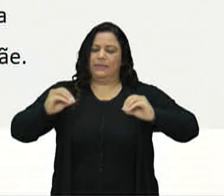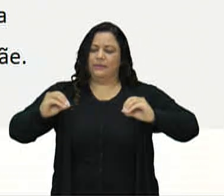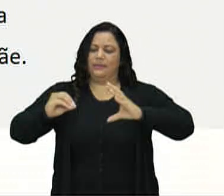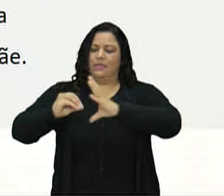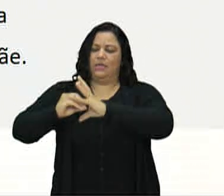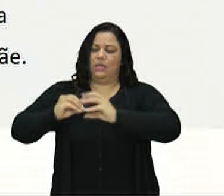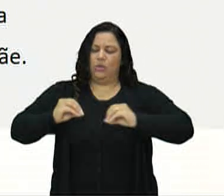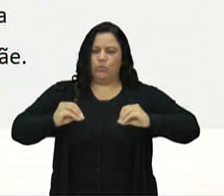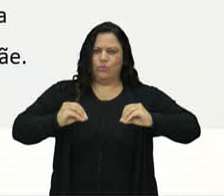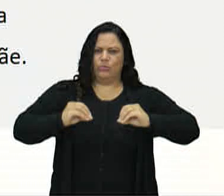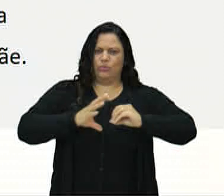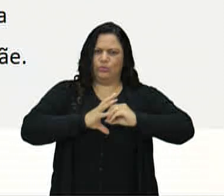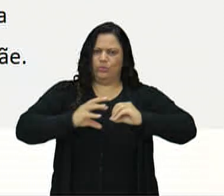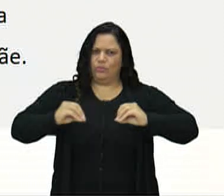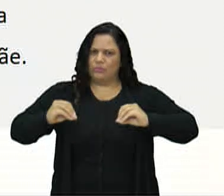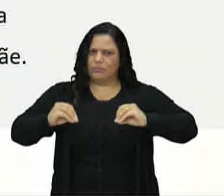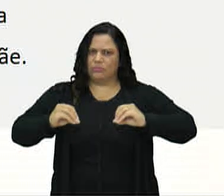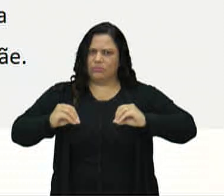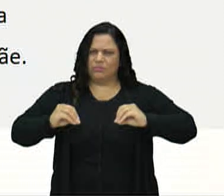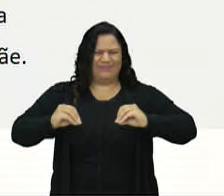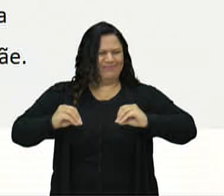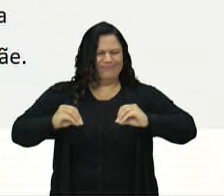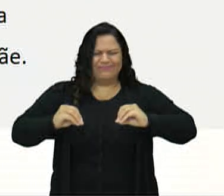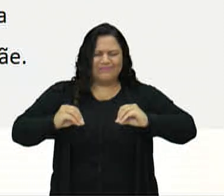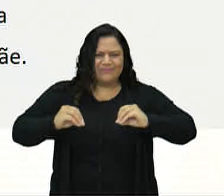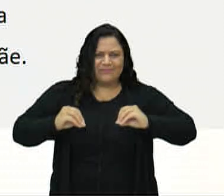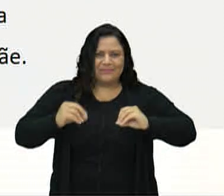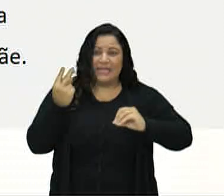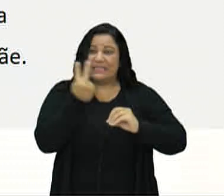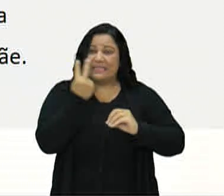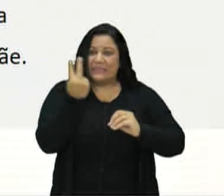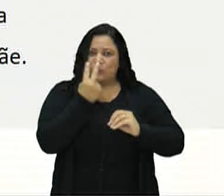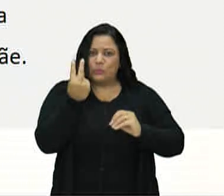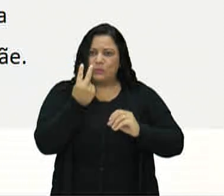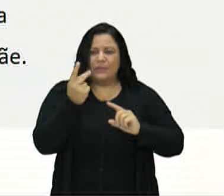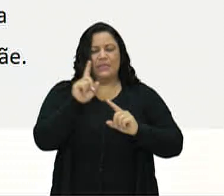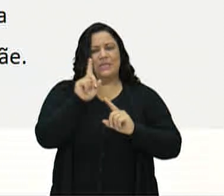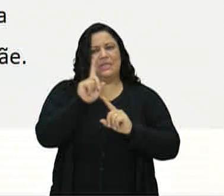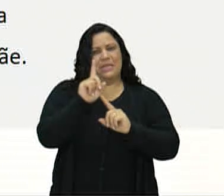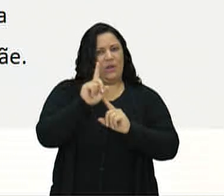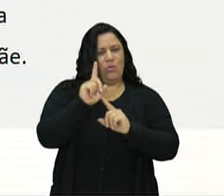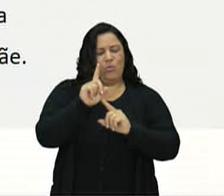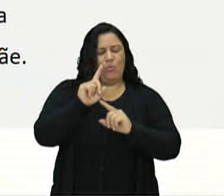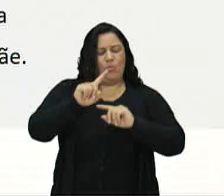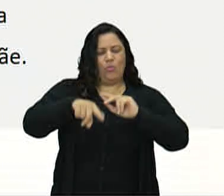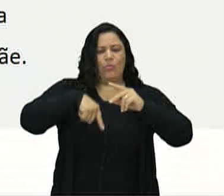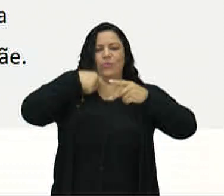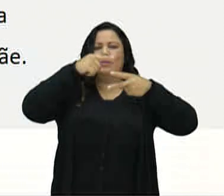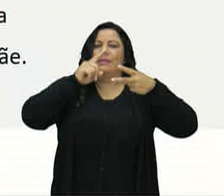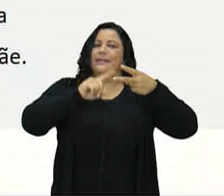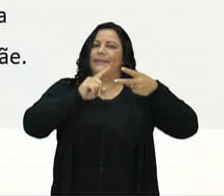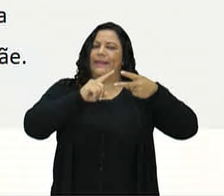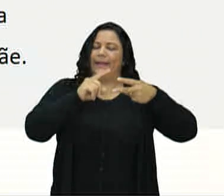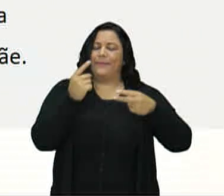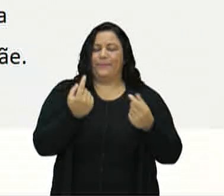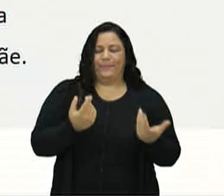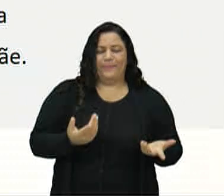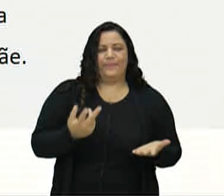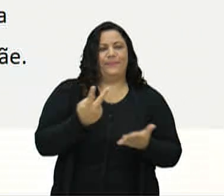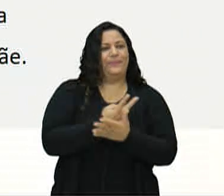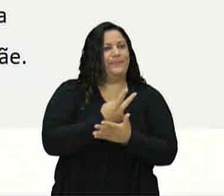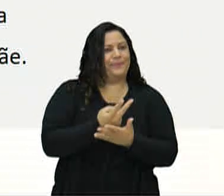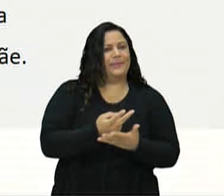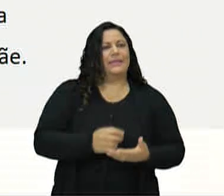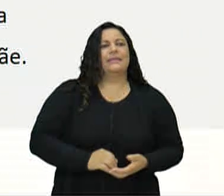Crossing over na segunda divisão, errado. Crossing over é na meiose 1. Não serve.